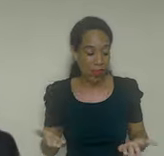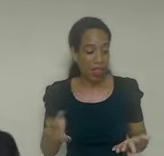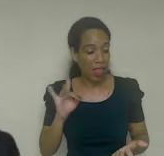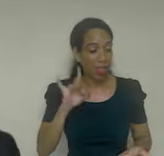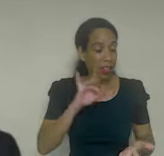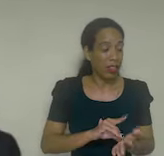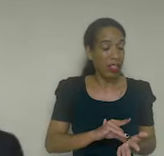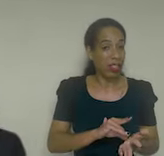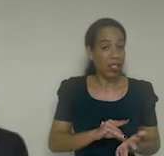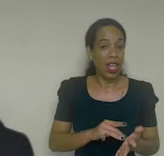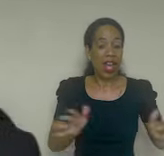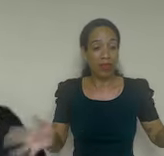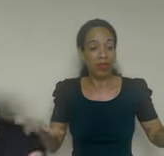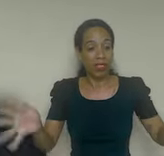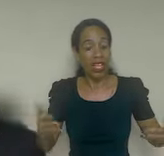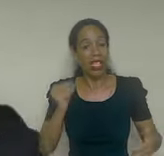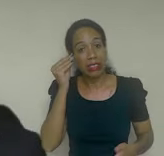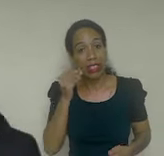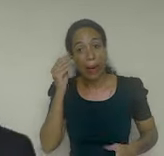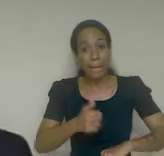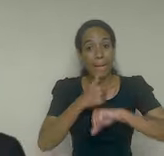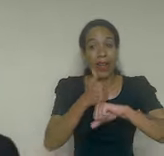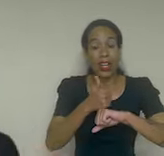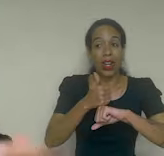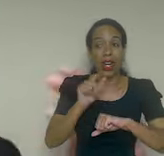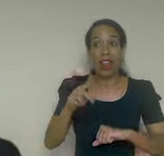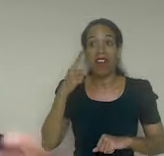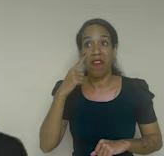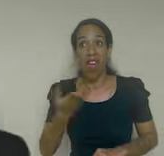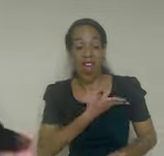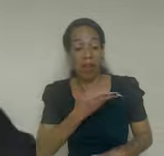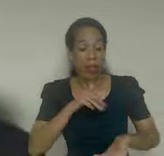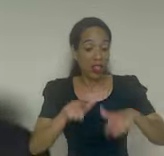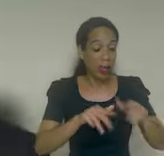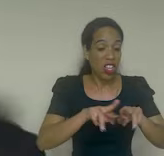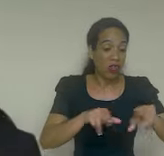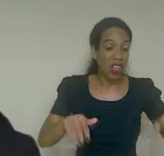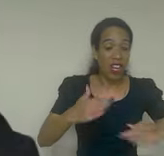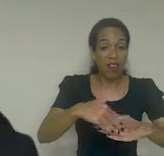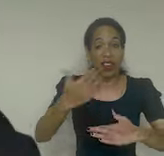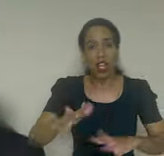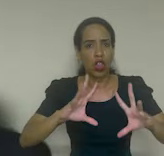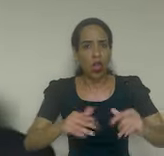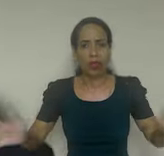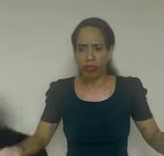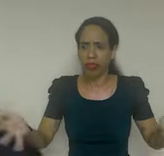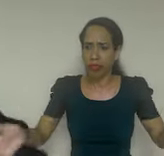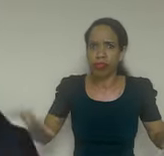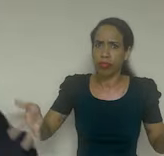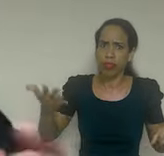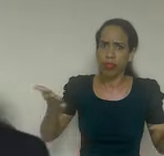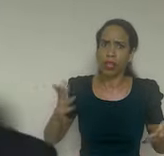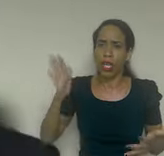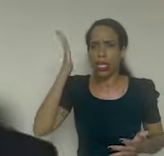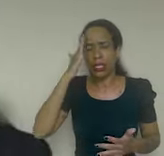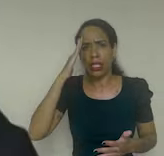algo que nos incentiva a tentar melhorar cada vez mais, ver colegas atuando em diferentes frentes, todos motivados, né?